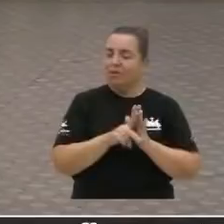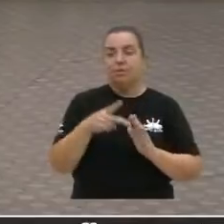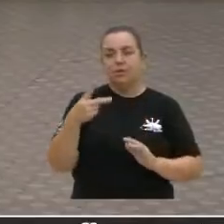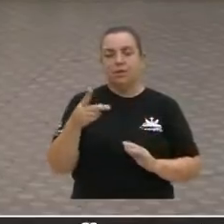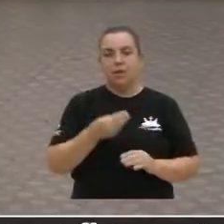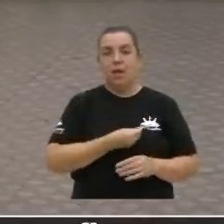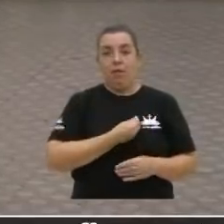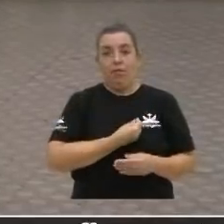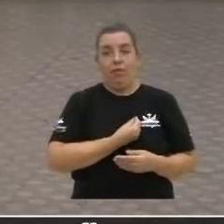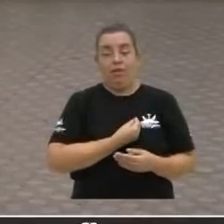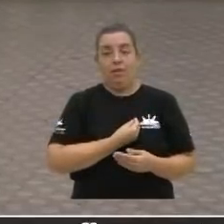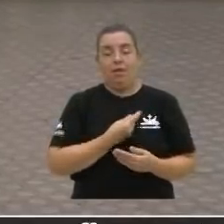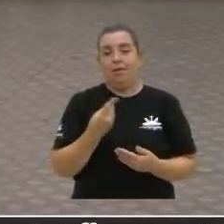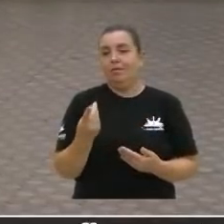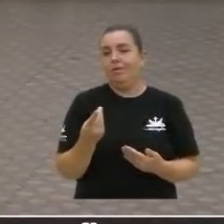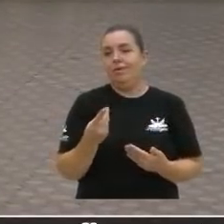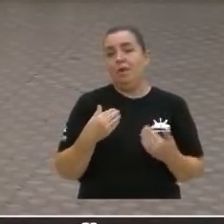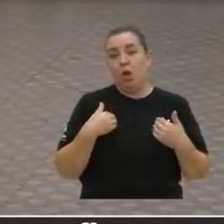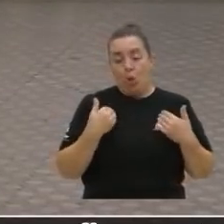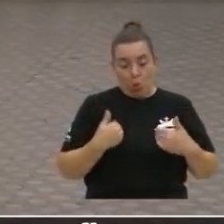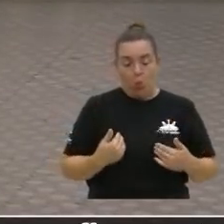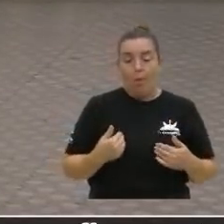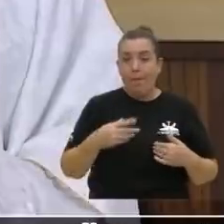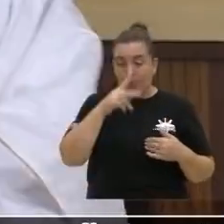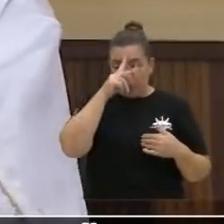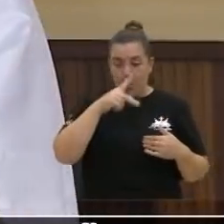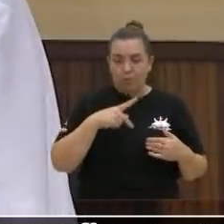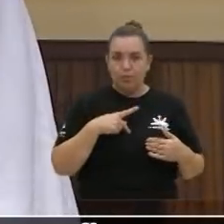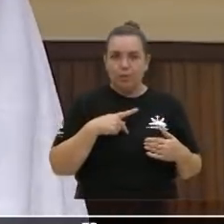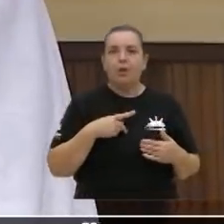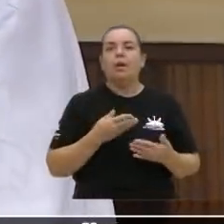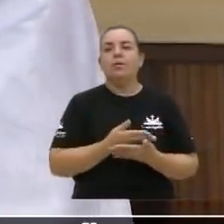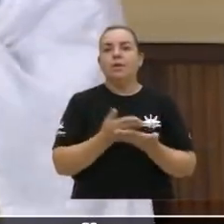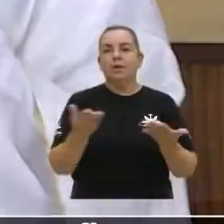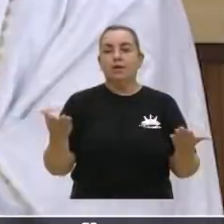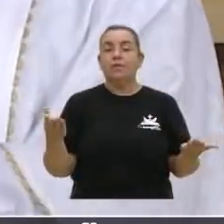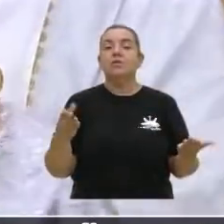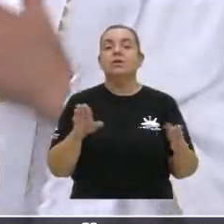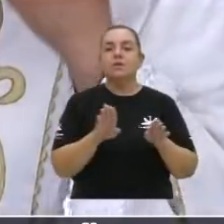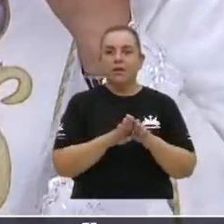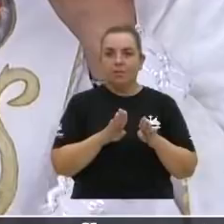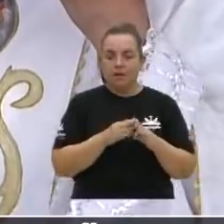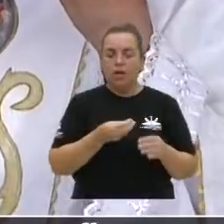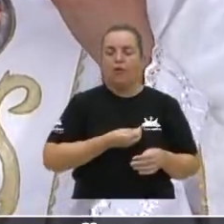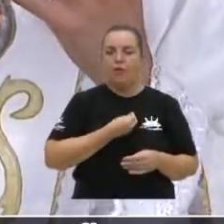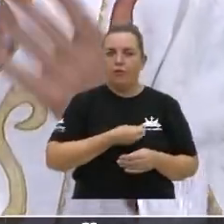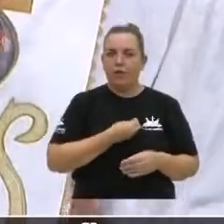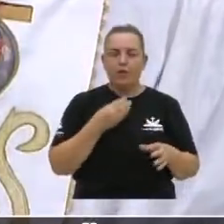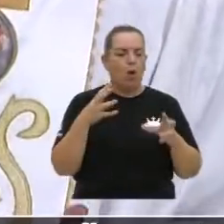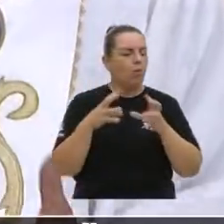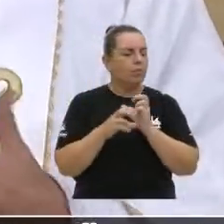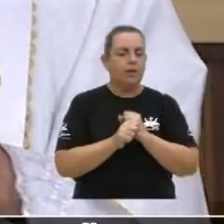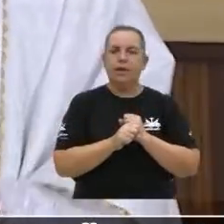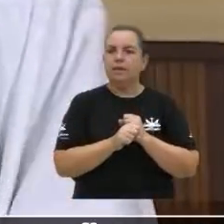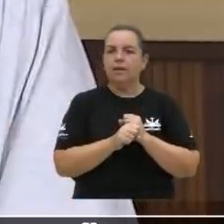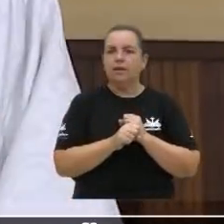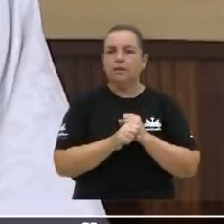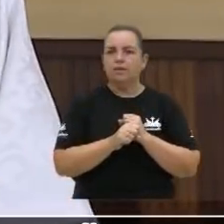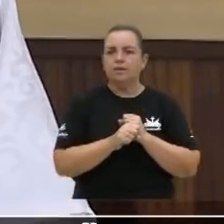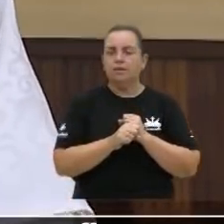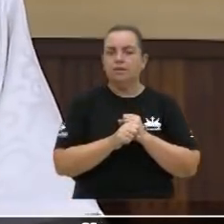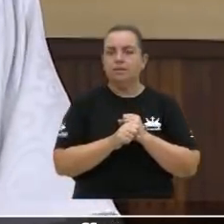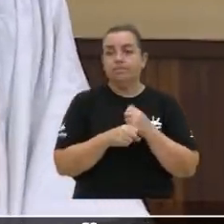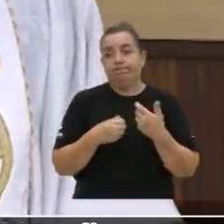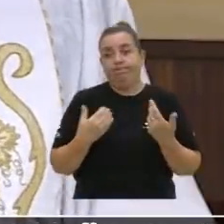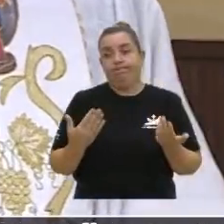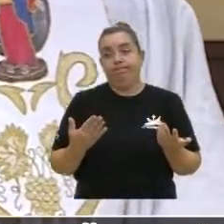dou, eu me oferecendo, é para que vocês tenham vida em plenitude.